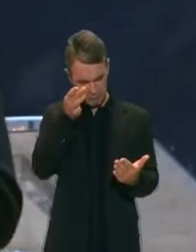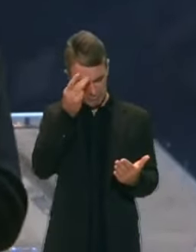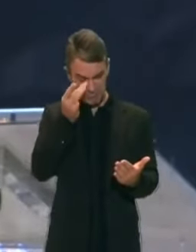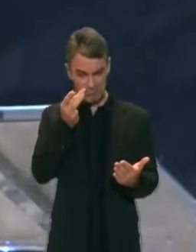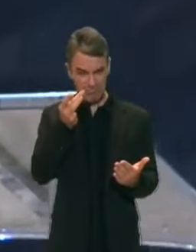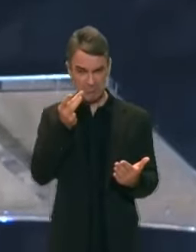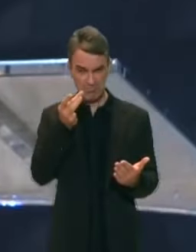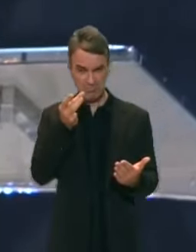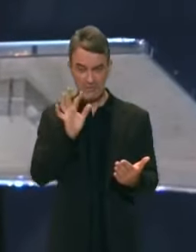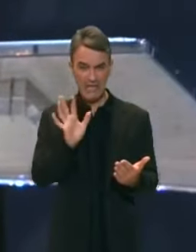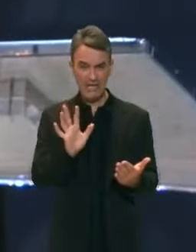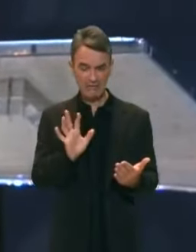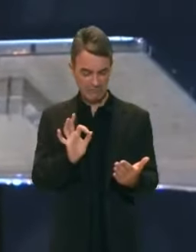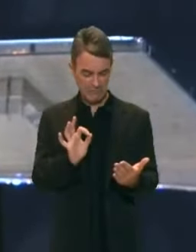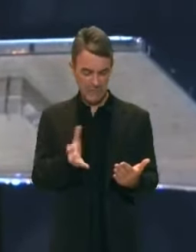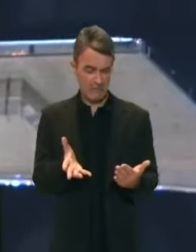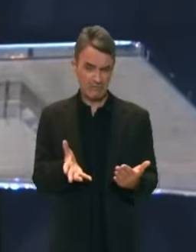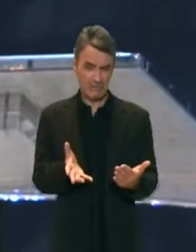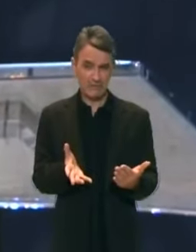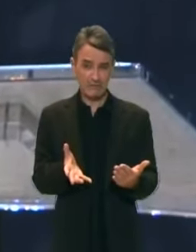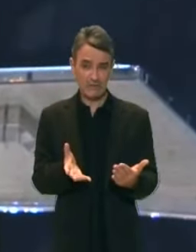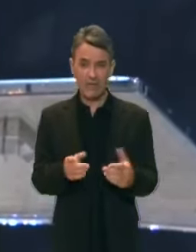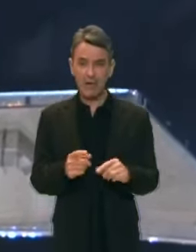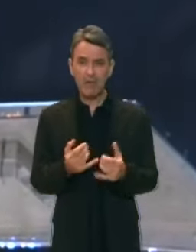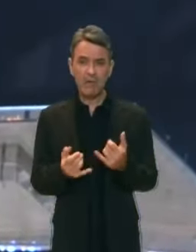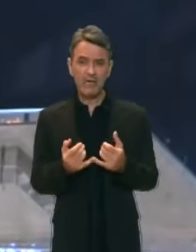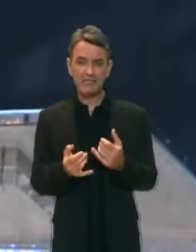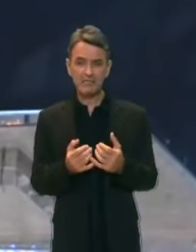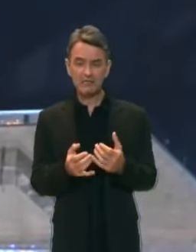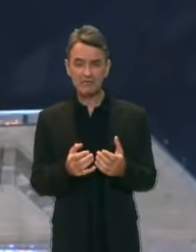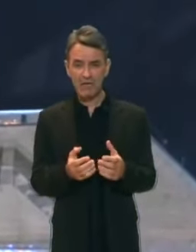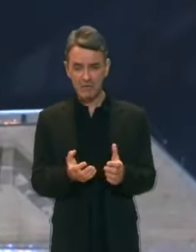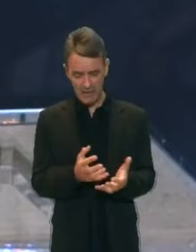estivessem colocando uma água, ou muita água, numa peneira.